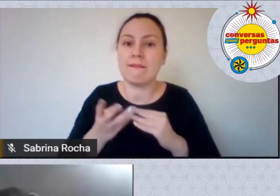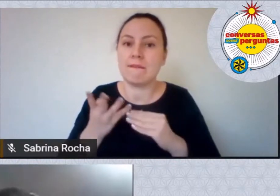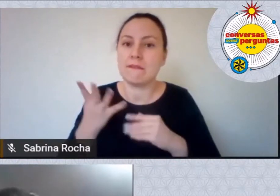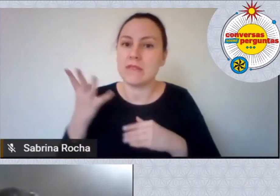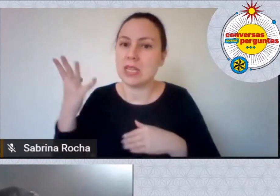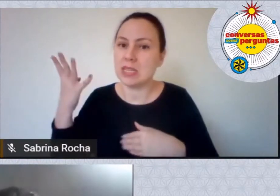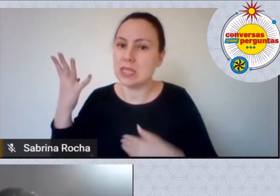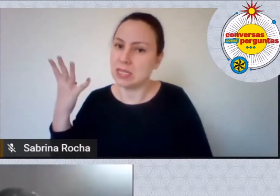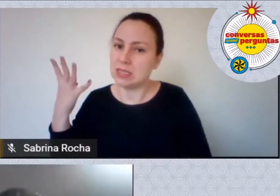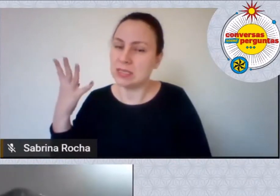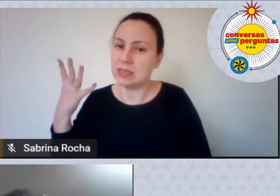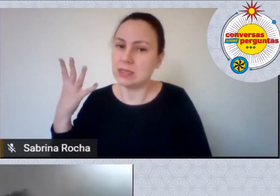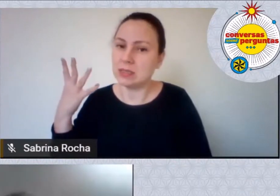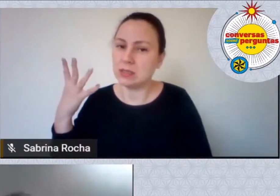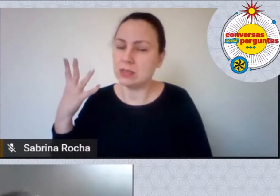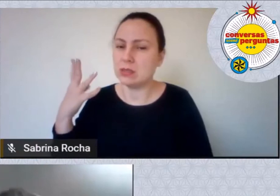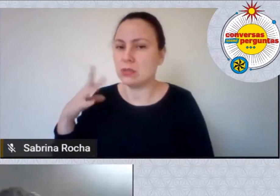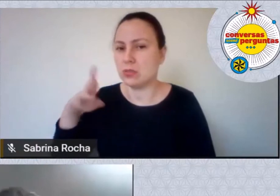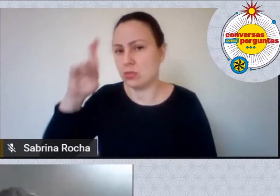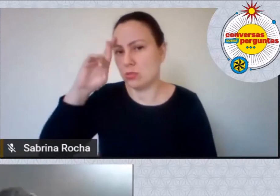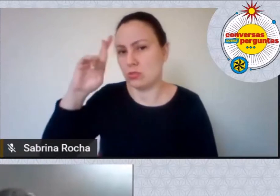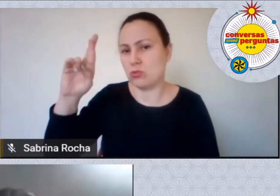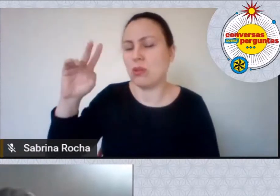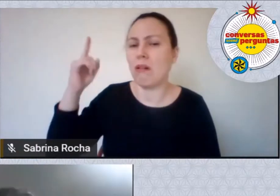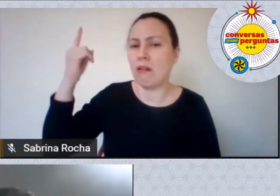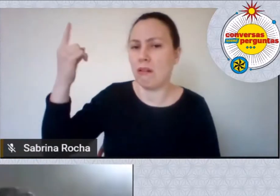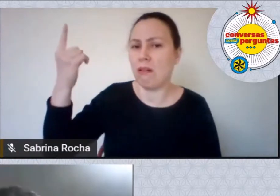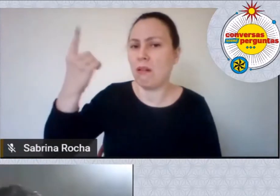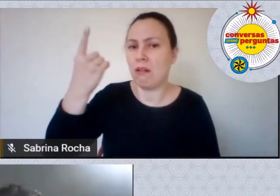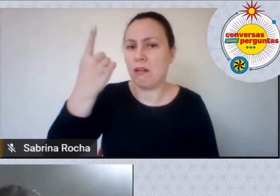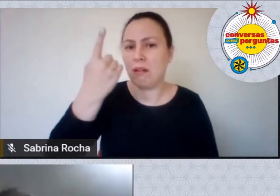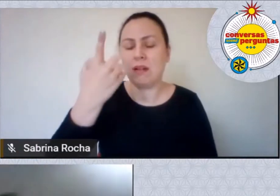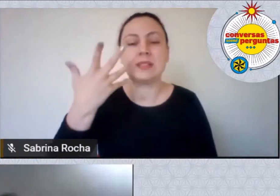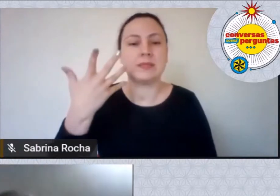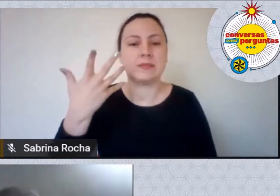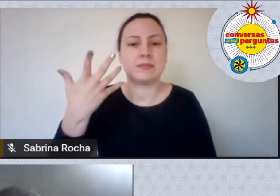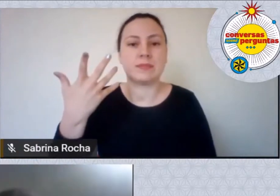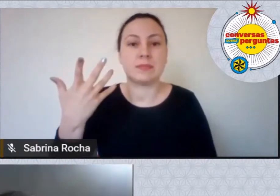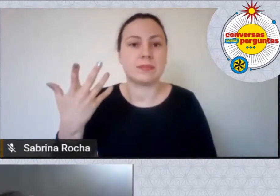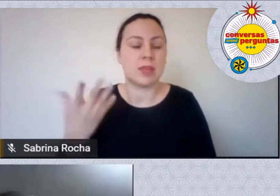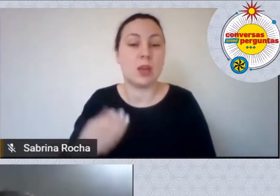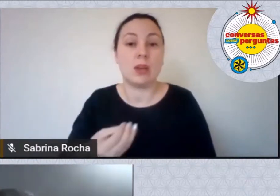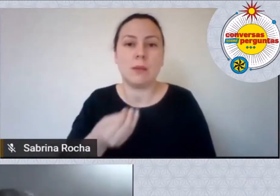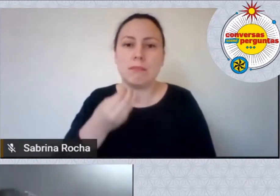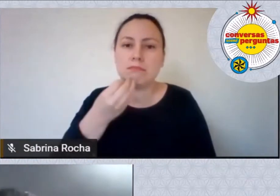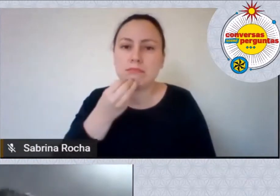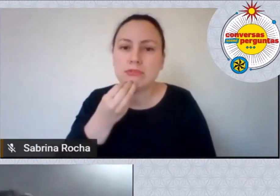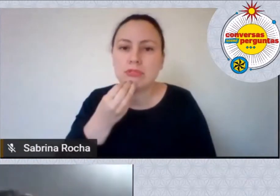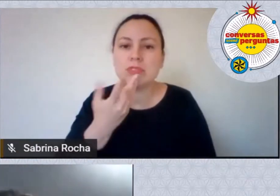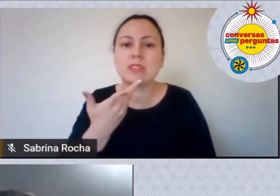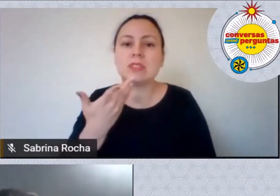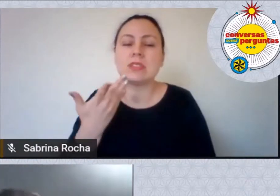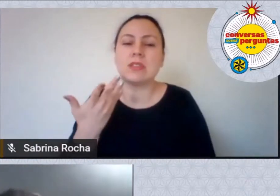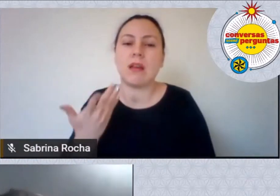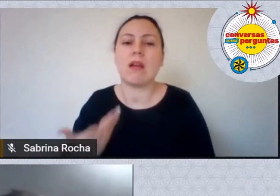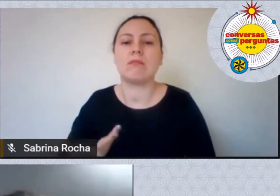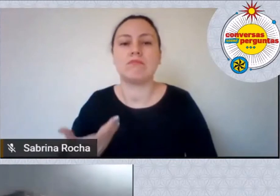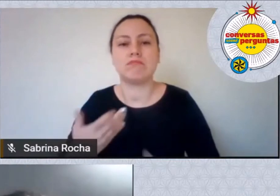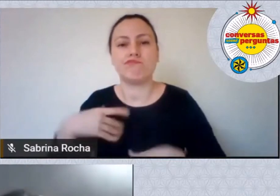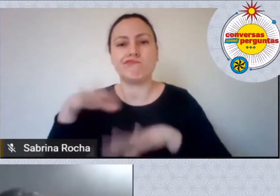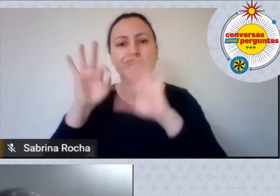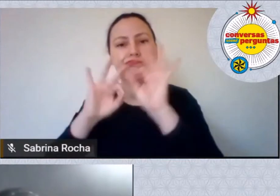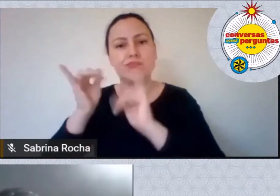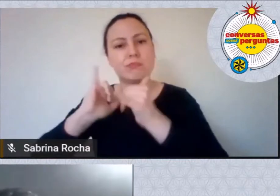momento, em vez de comporem uma unidade para fortalecer o sacrifício subjetivo das